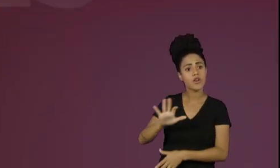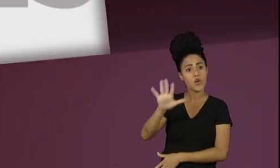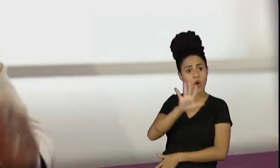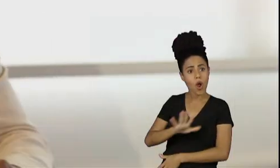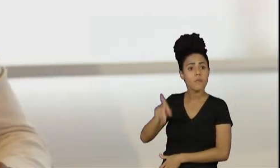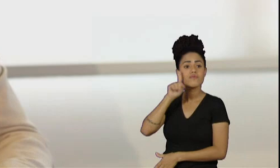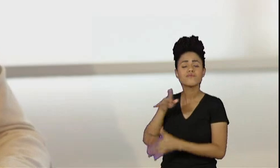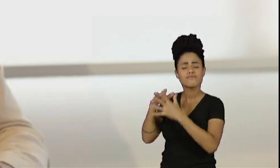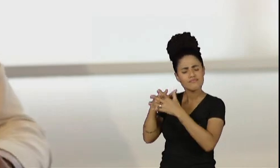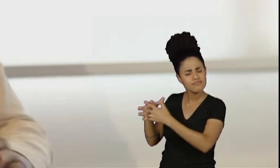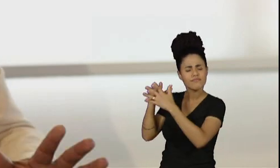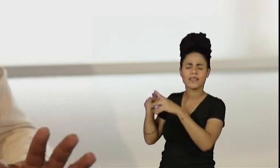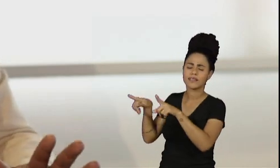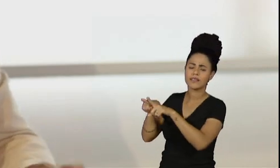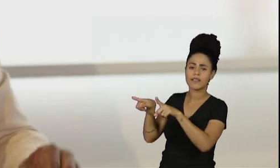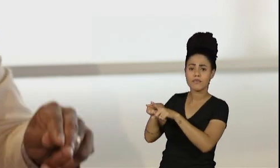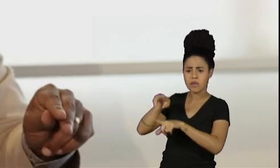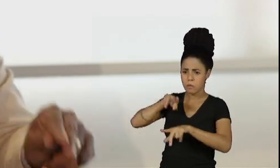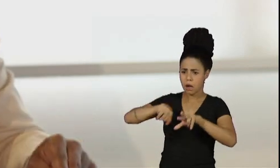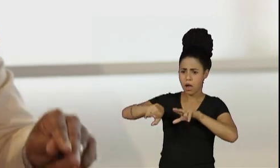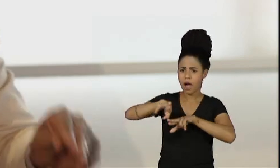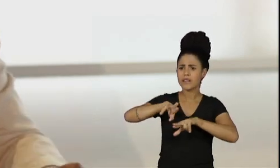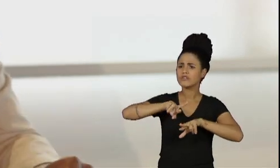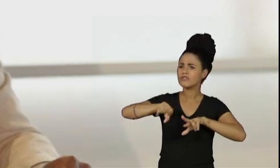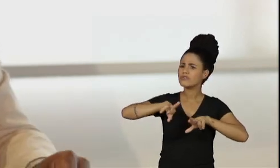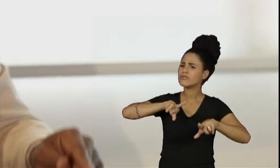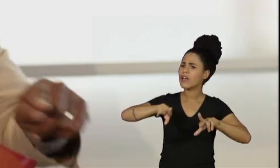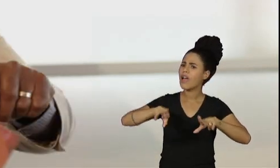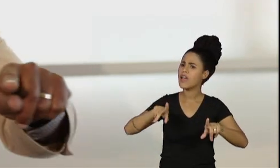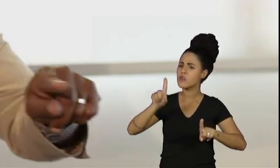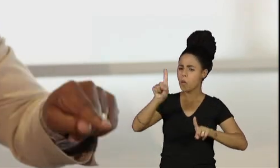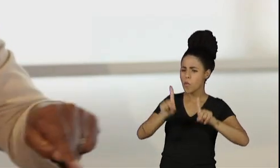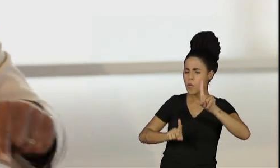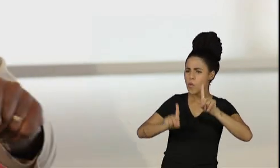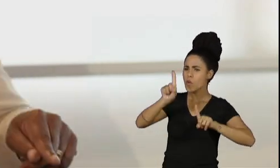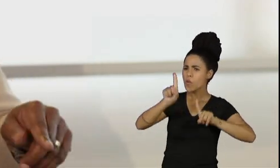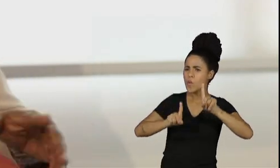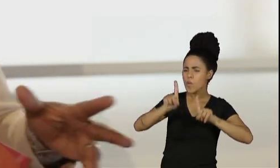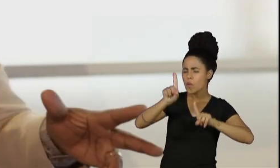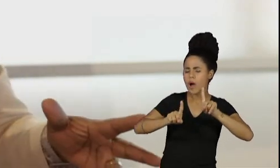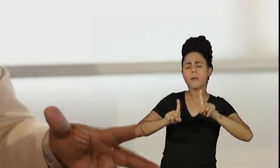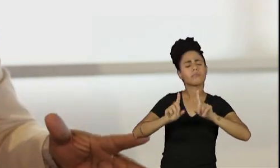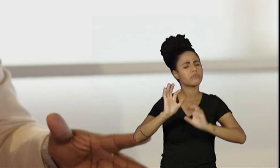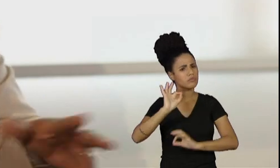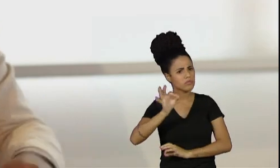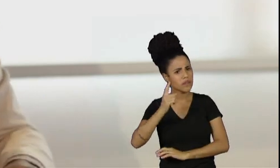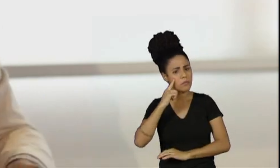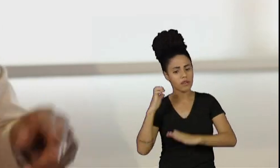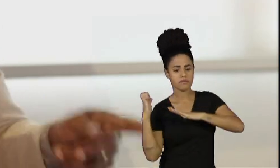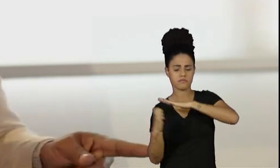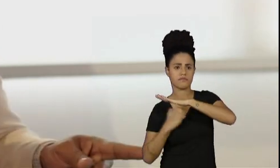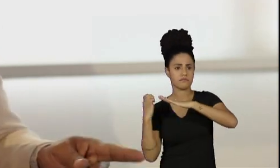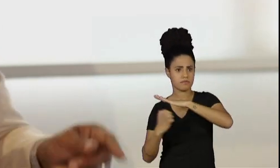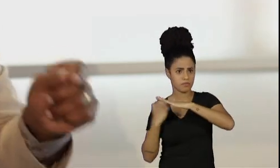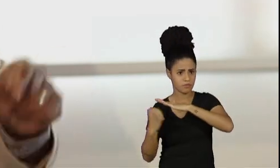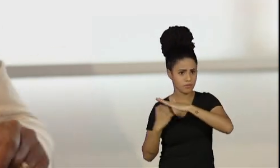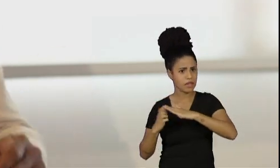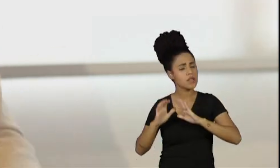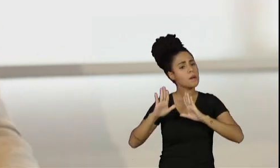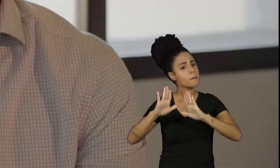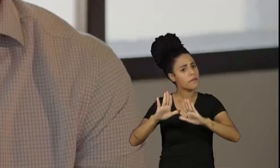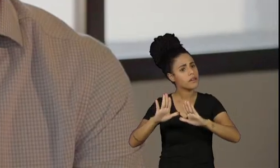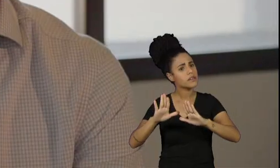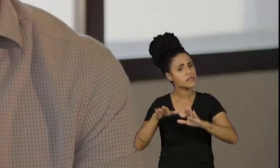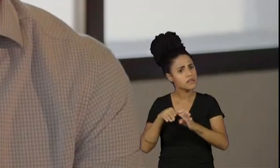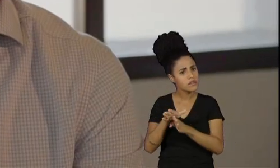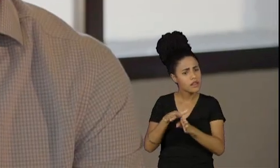A diversidade é um diferencial competitivo importante para o setor empresarial como um todo, mas sobretudo para a Atento?